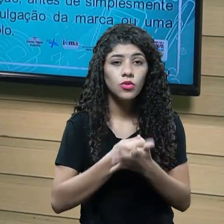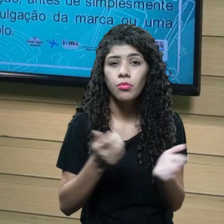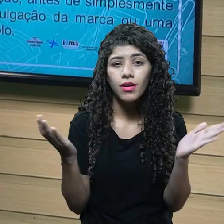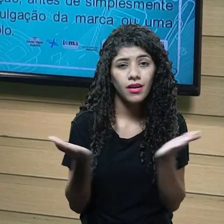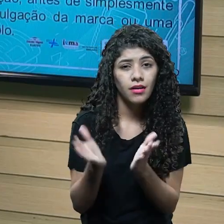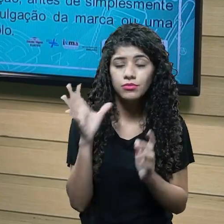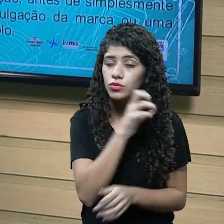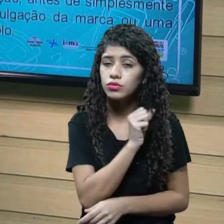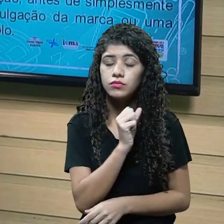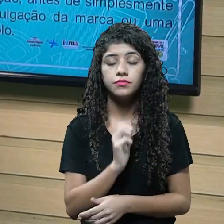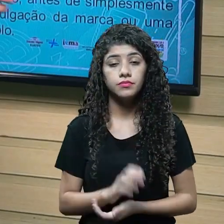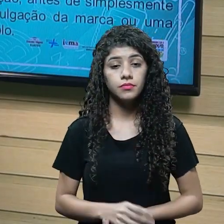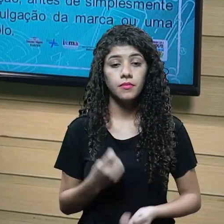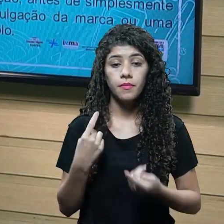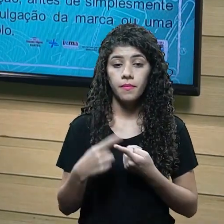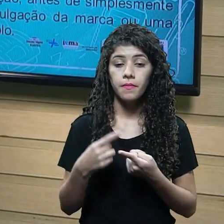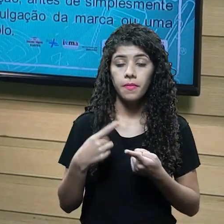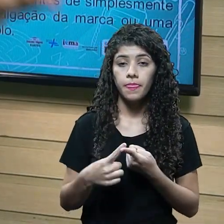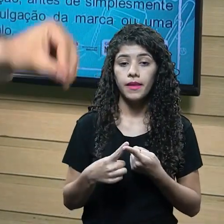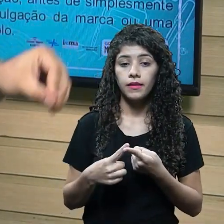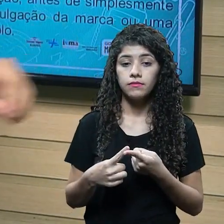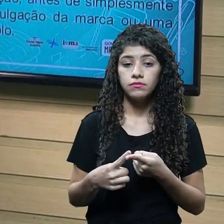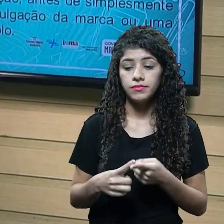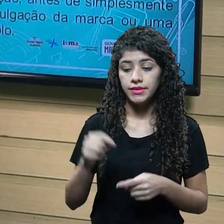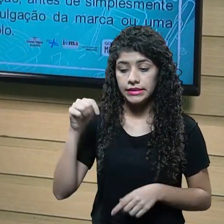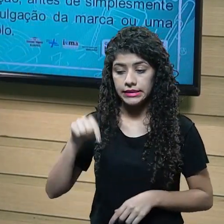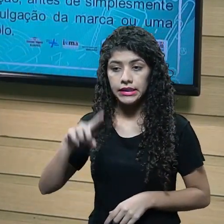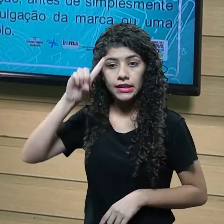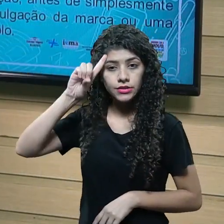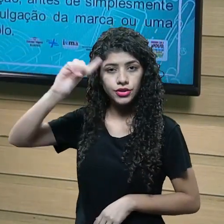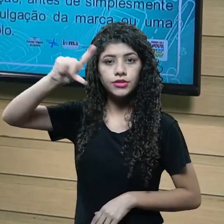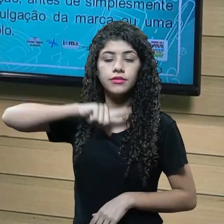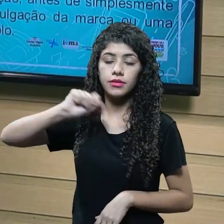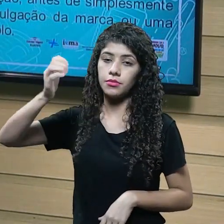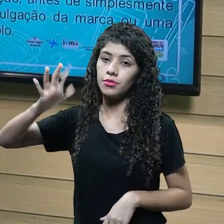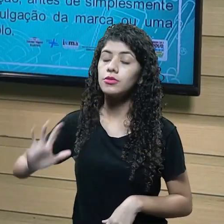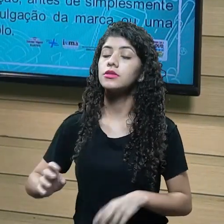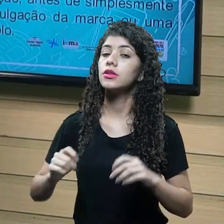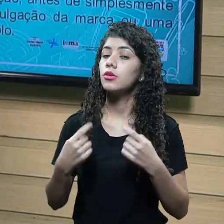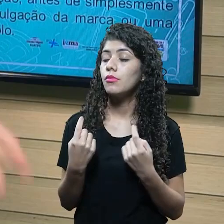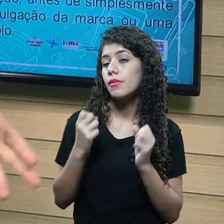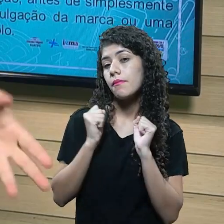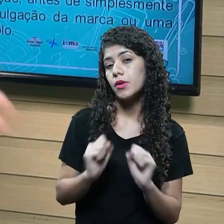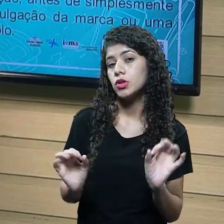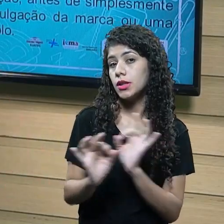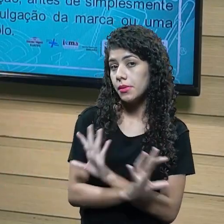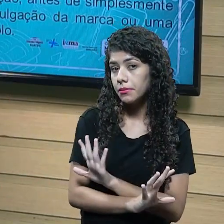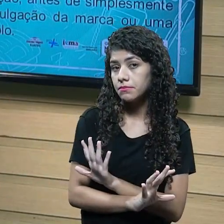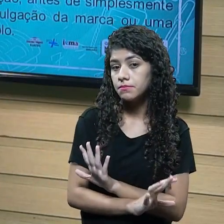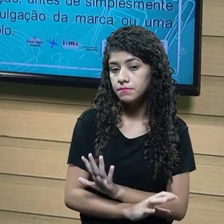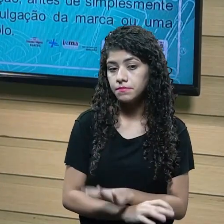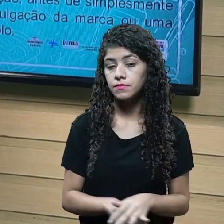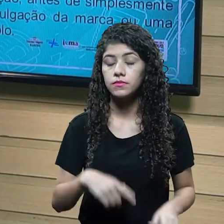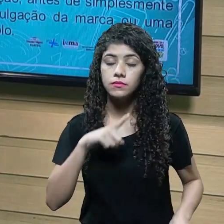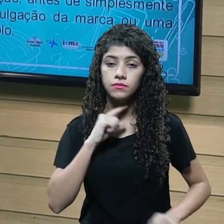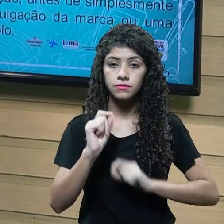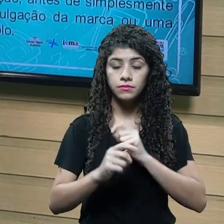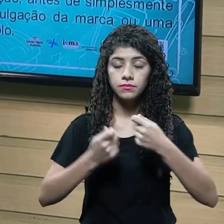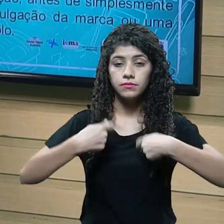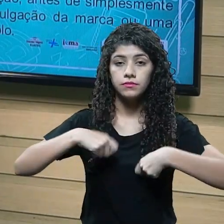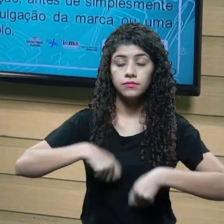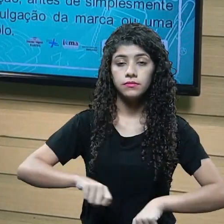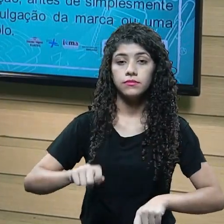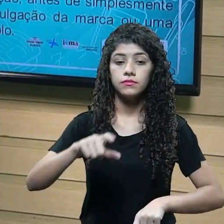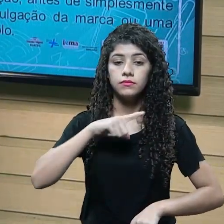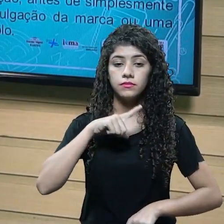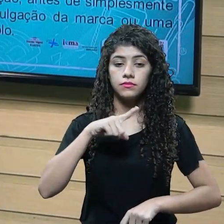aquilo como urgência. Por quê? Porque observa que somente naquele dia específico vai ter promoção daquele setor. E ele colocando como uma necessidade para o comércio dele,